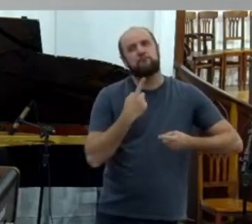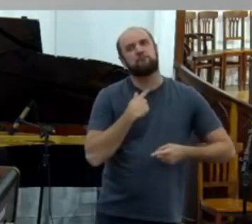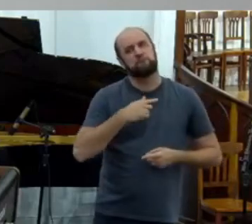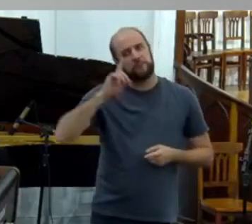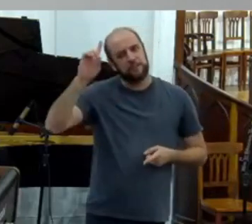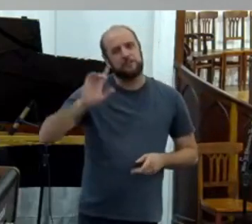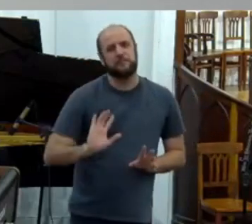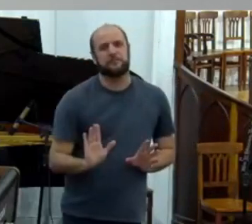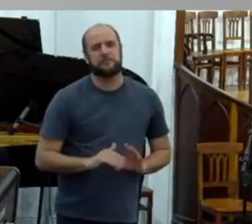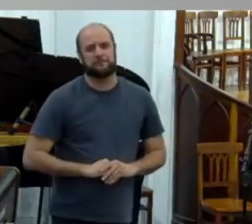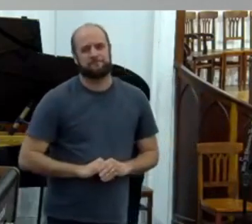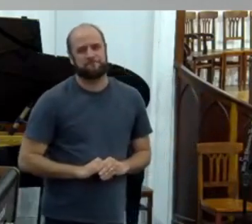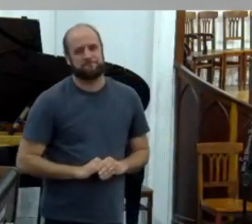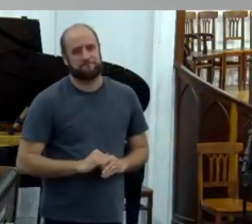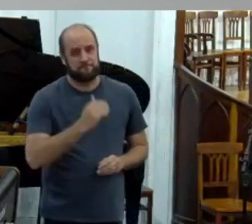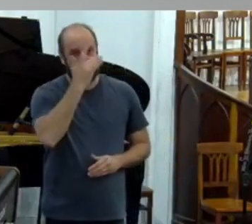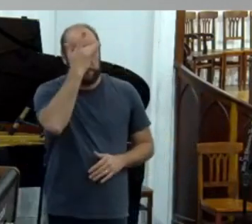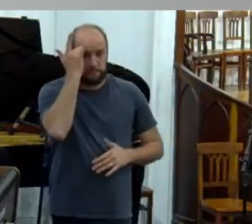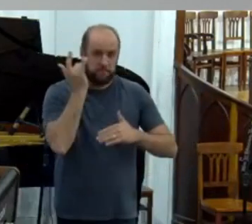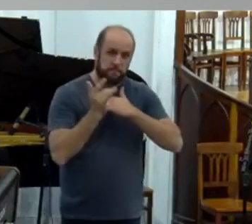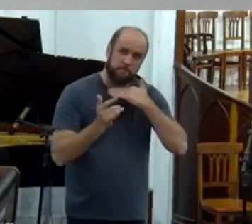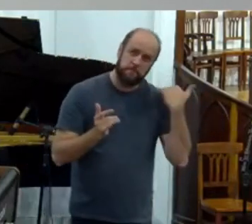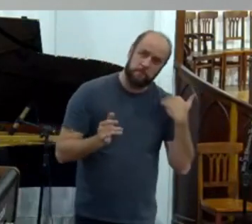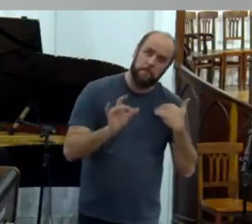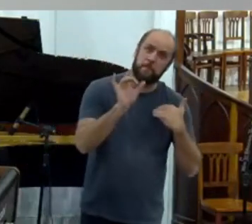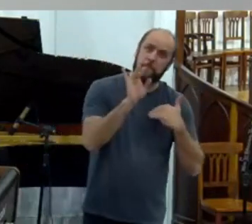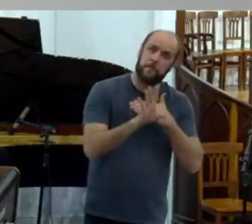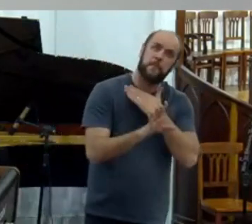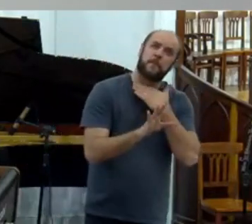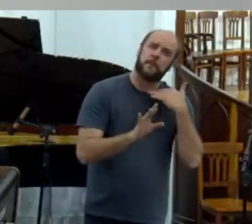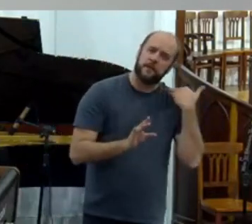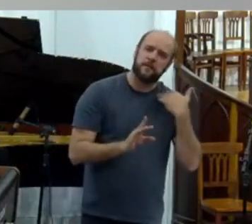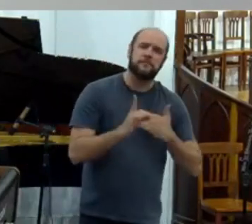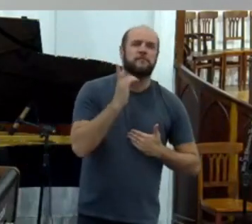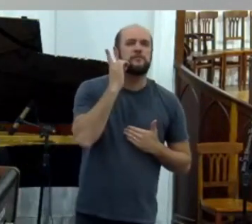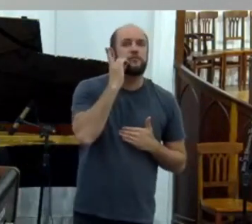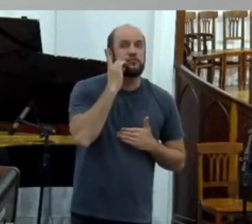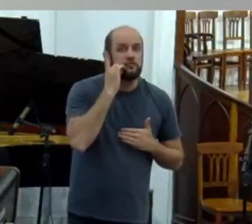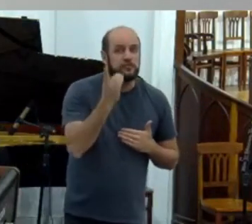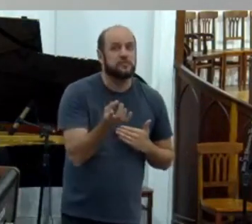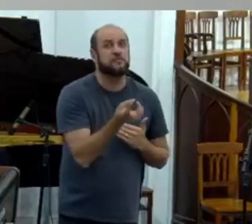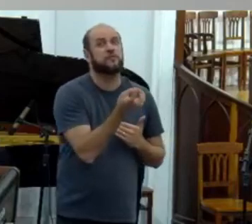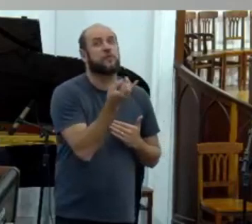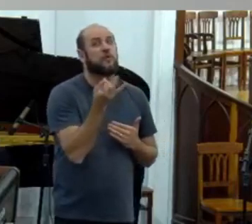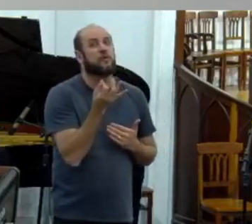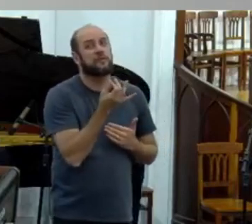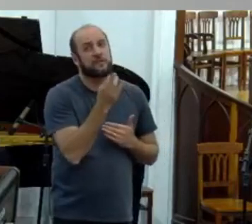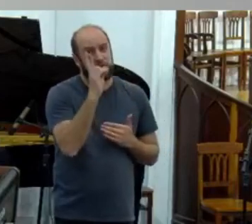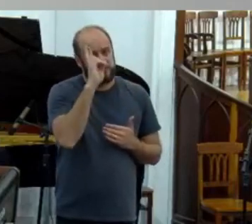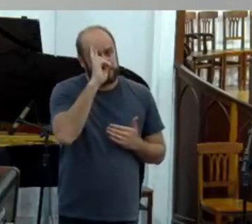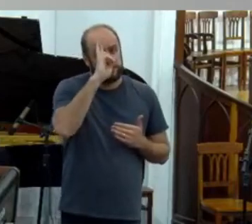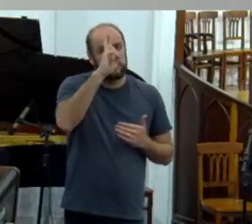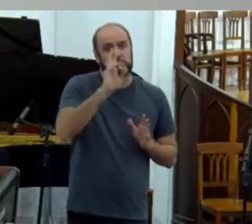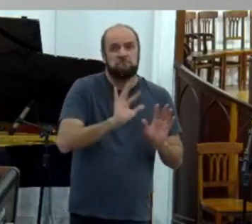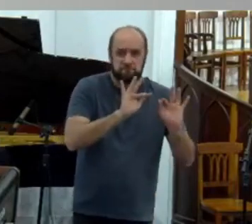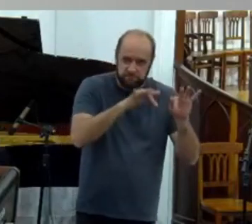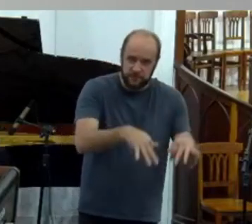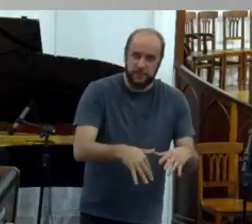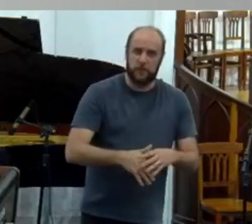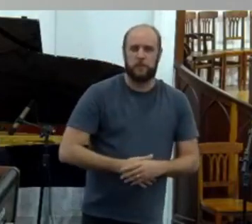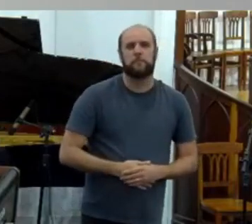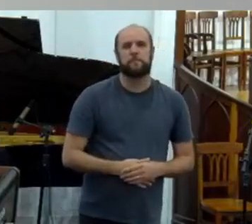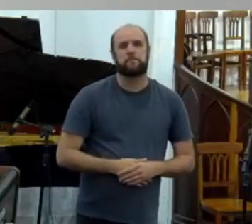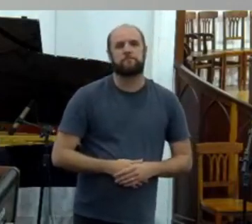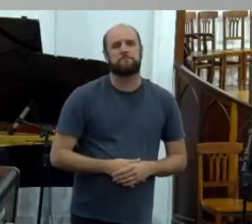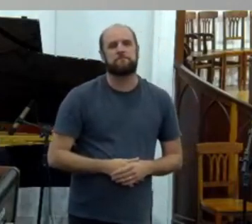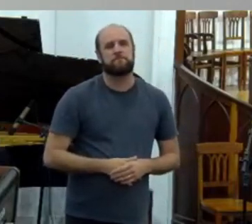nascesse. Para alguém que morre, só morre porque os dias contados pelo Senhor chegaram ao fim. Olhar